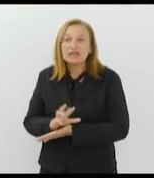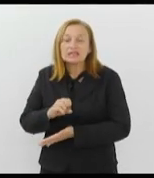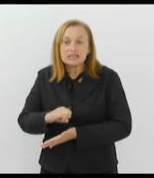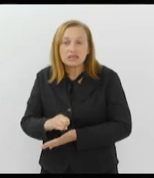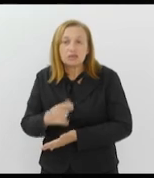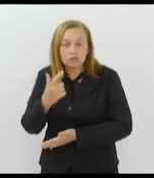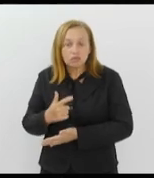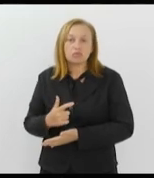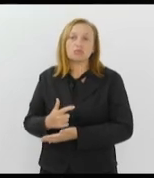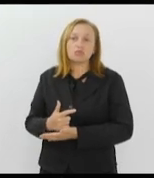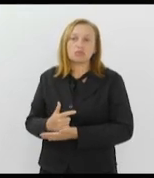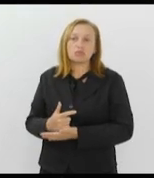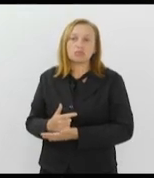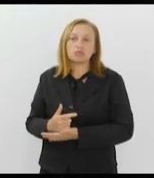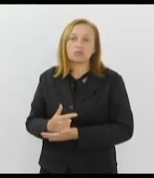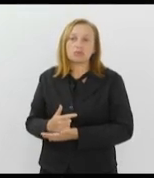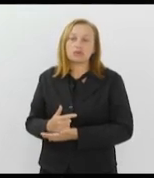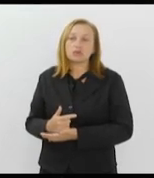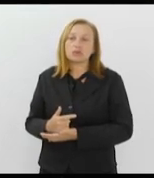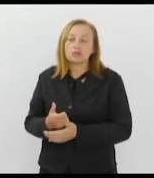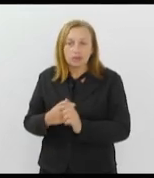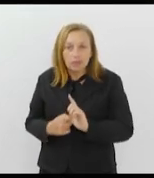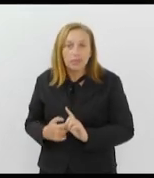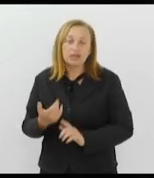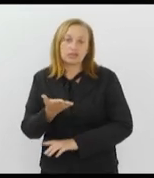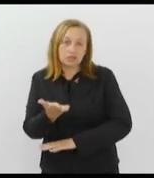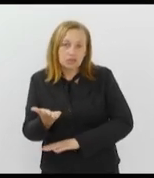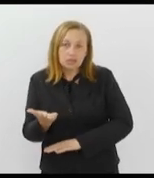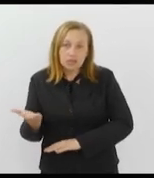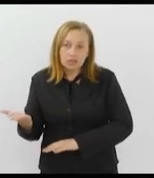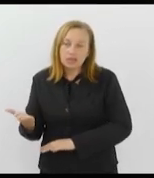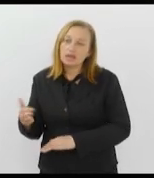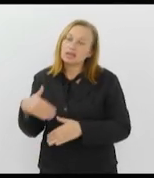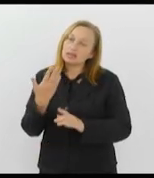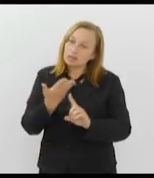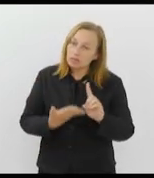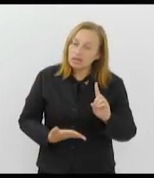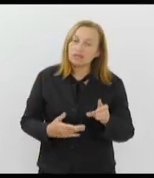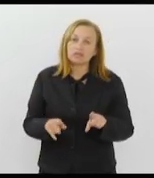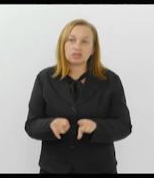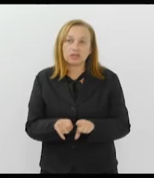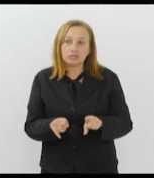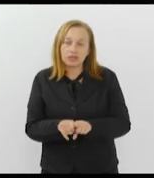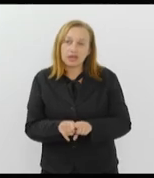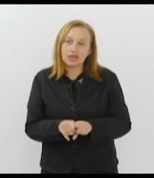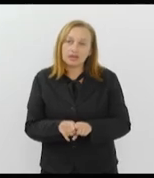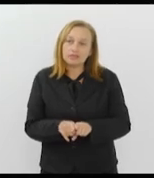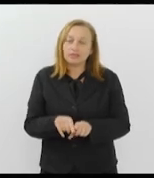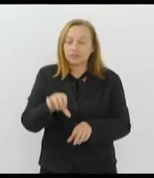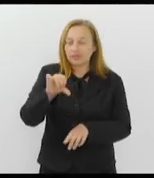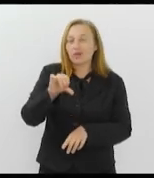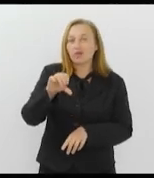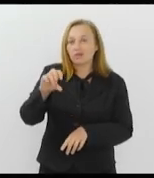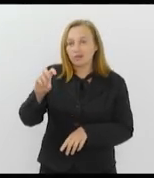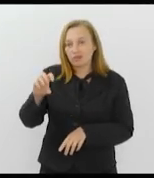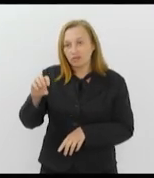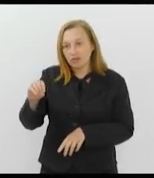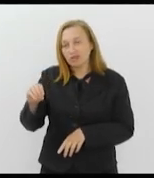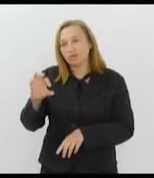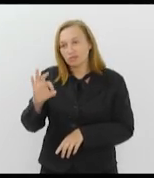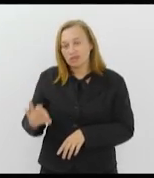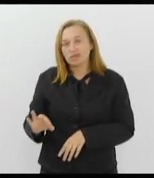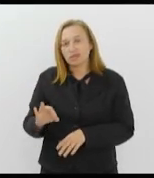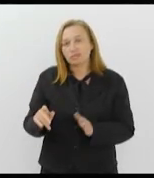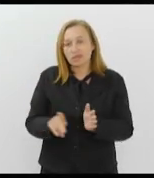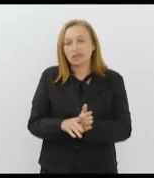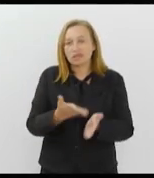tribunal, ainda decorre de vocês. E eu acho que essa homenagem também, aliás, 90% é para vocês. É